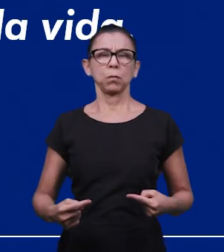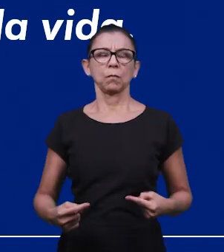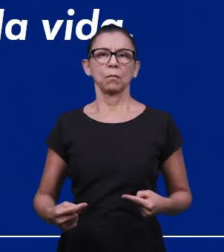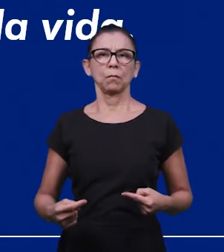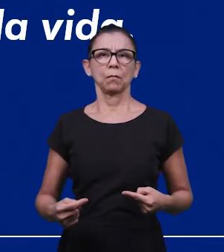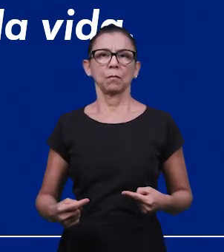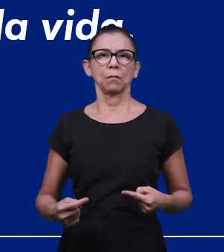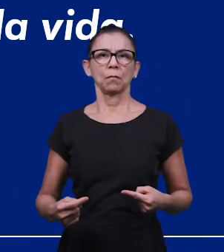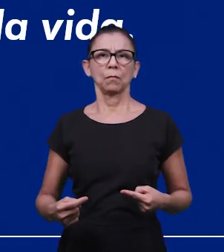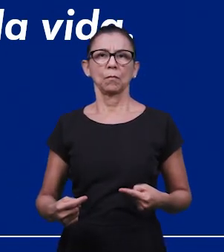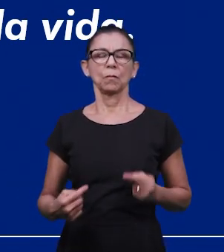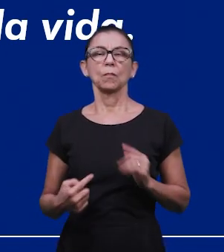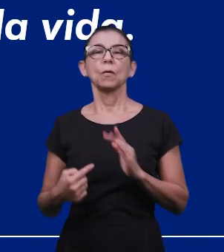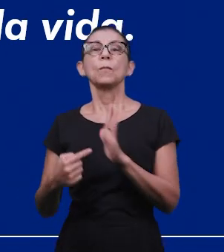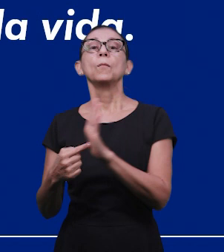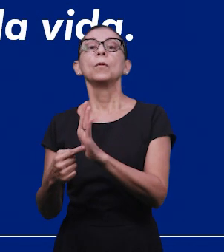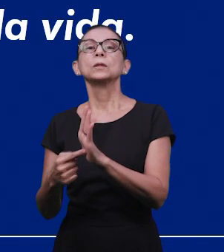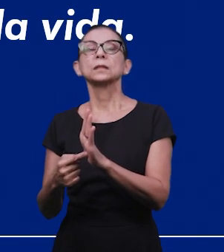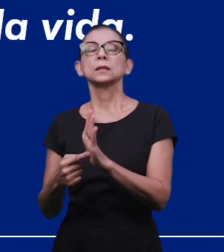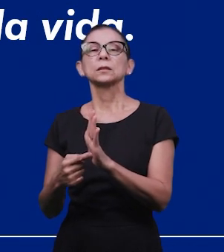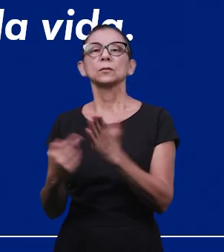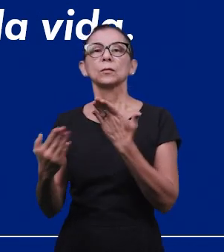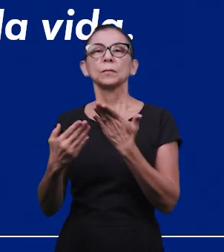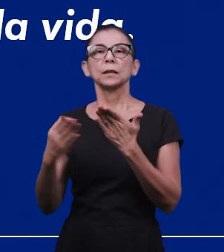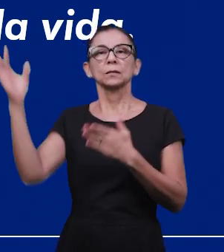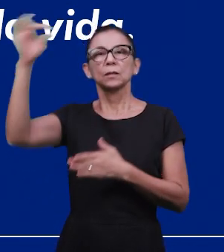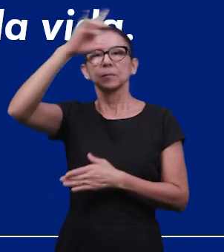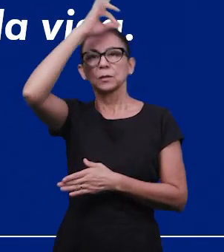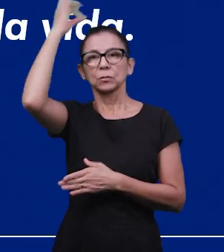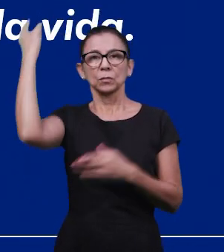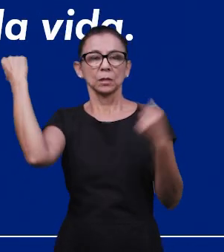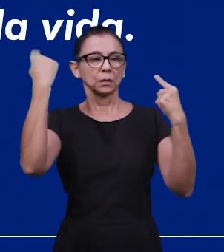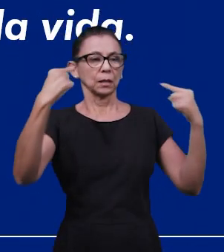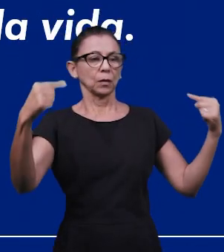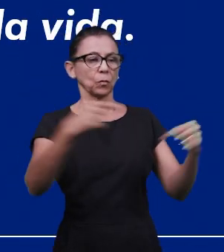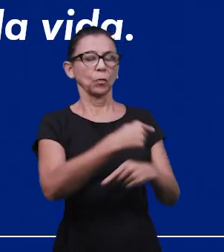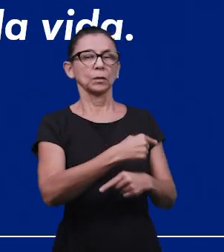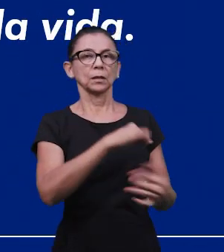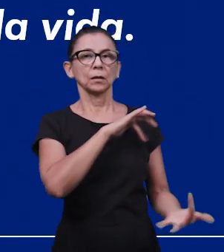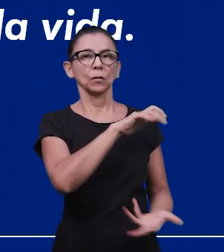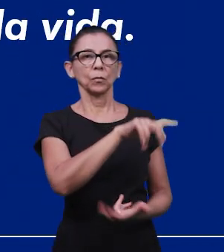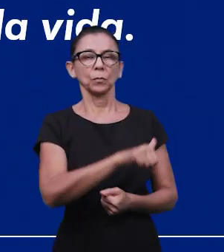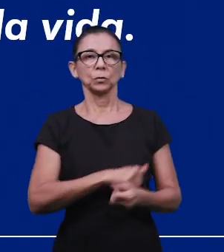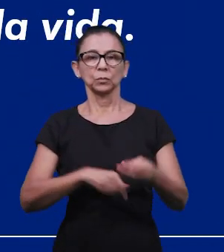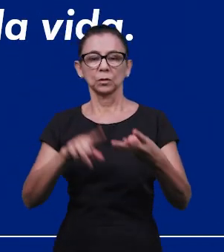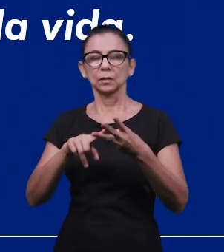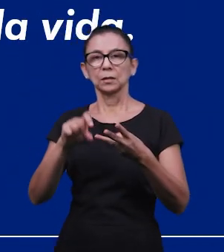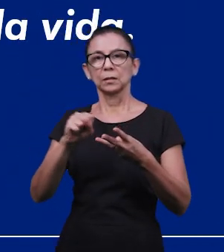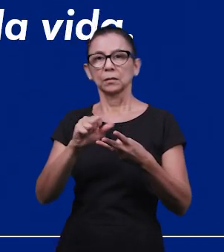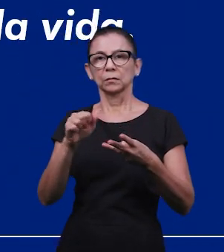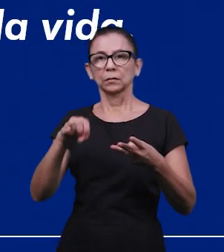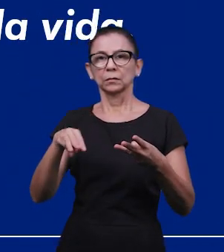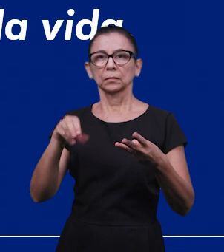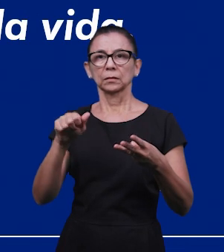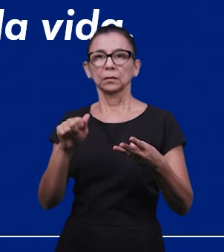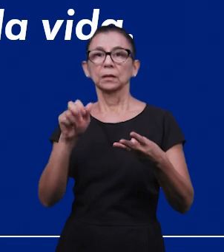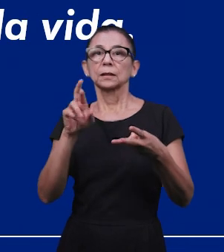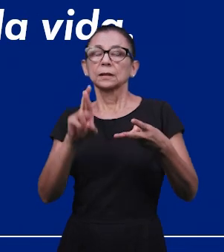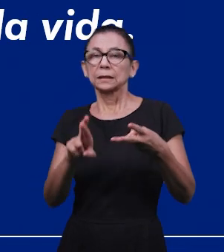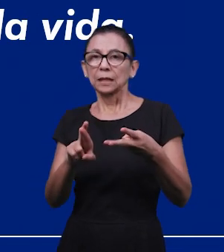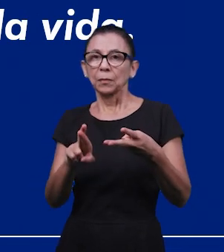Redonda, no estado do Rio de Janeiro. Agora, de São Paulo, a Suzeli Dias, ela escreve o seguinte: Josebe Bassebete teve a função